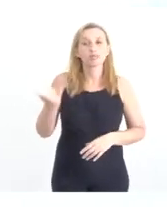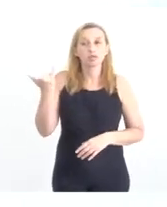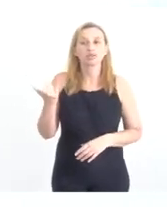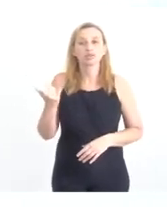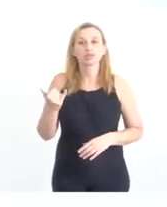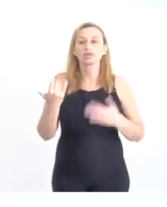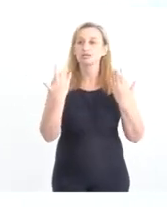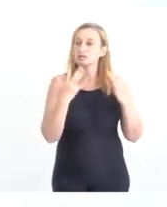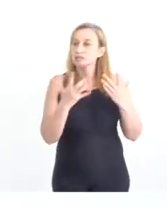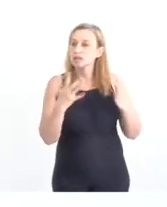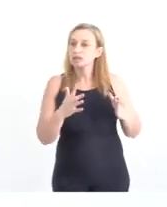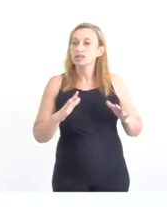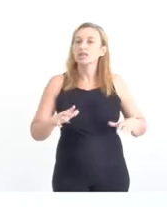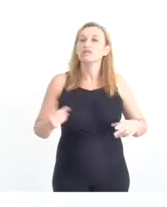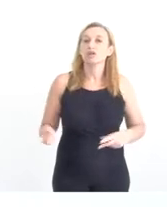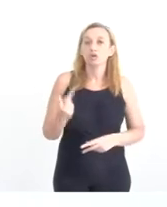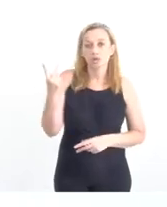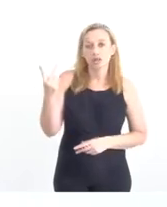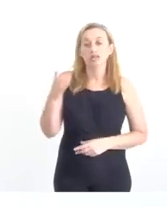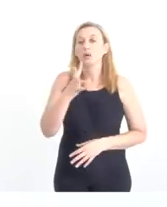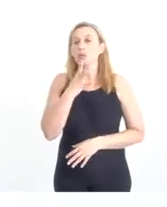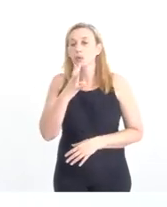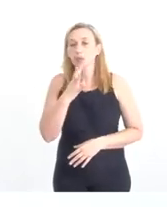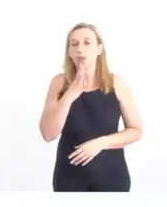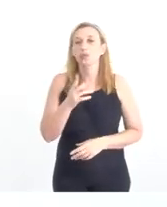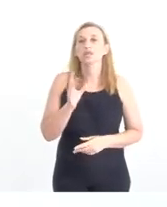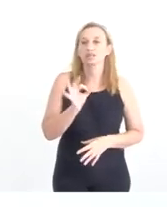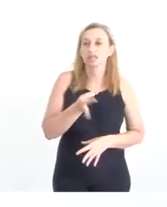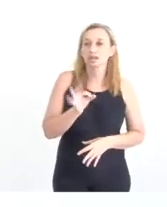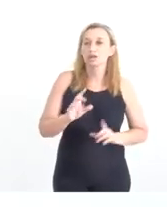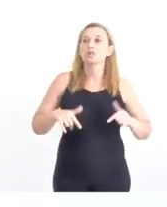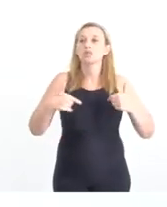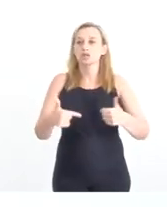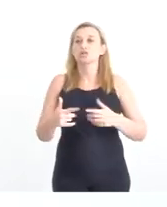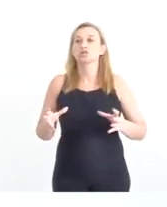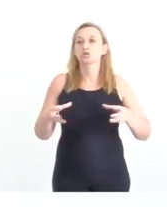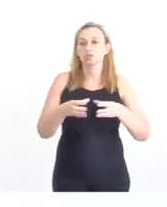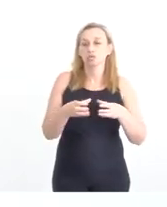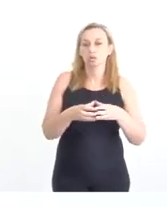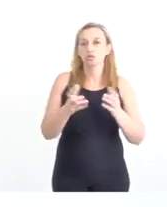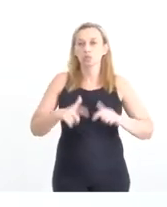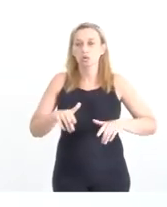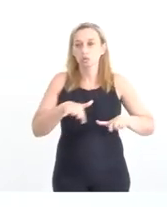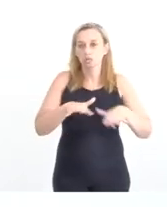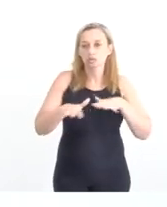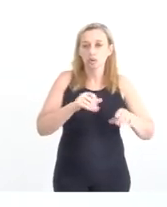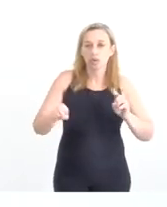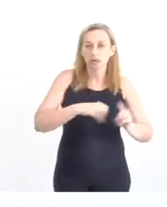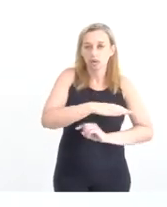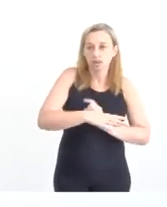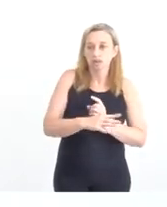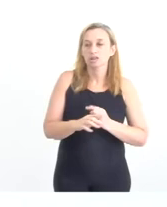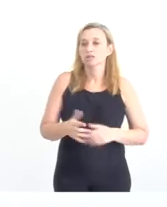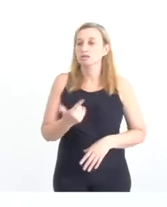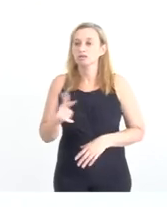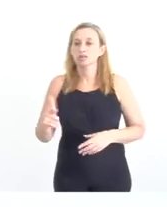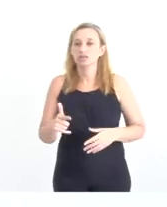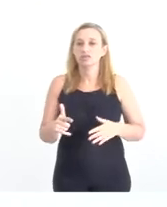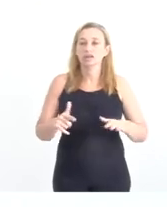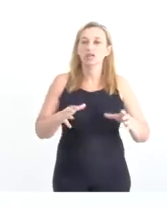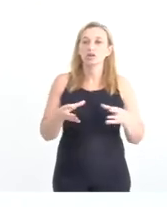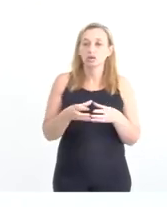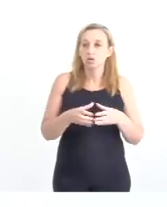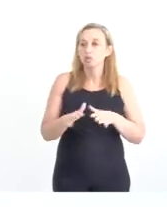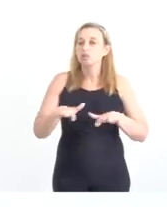importante a gente prestigia a posse Valorize e reconheça publicamente a ação dos coletivos locais dos movimentos sociais sem os quais não agenda